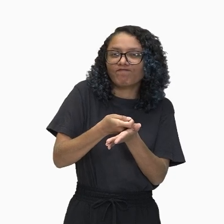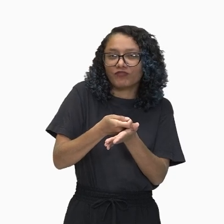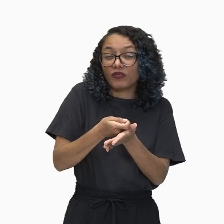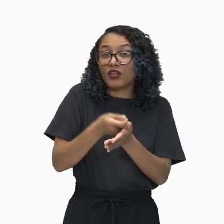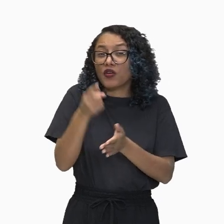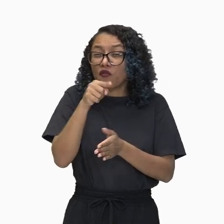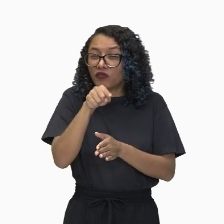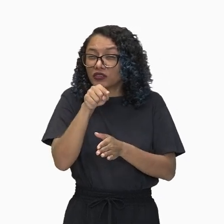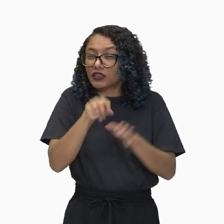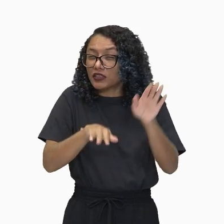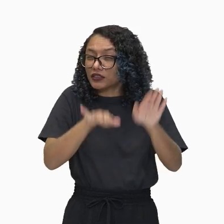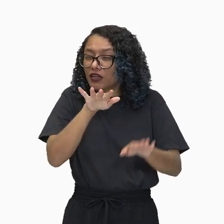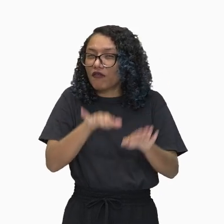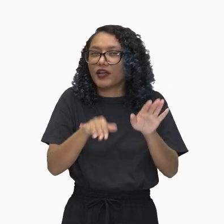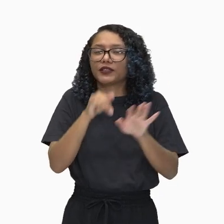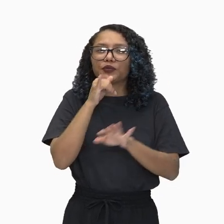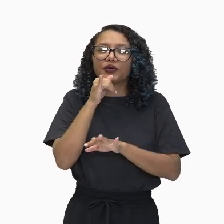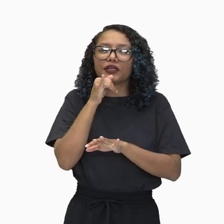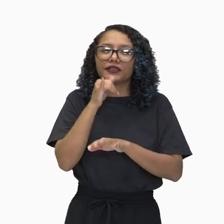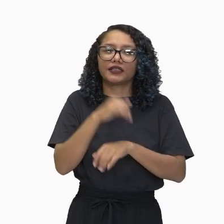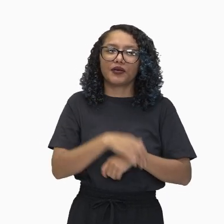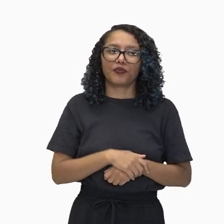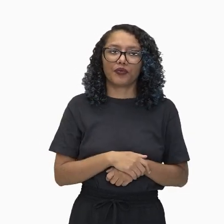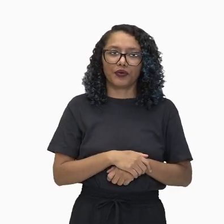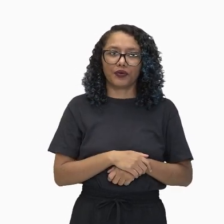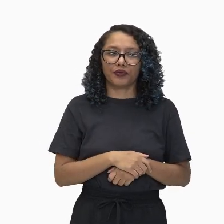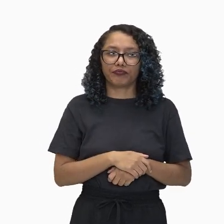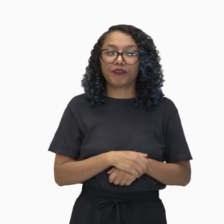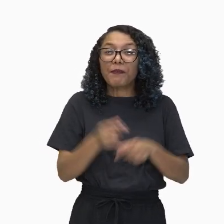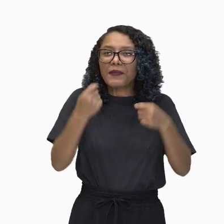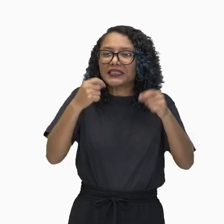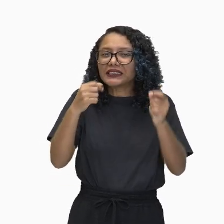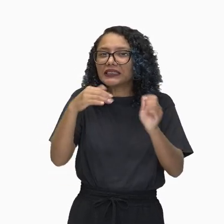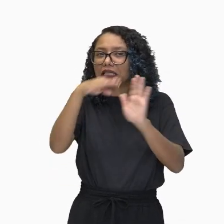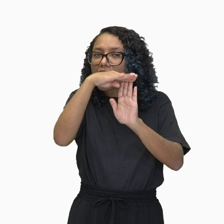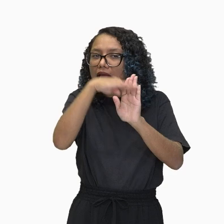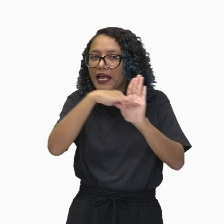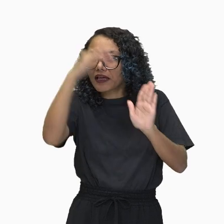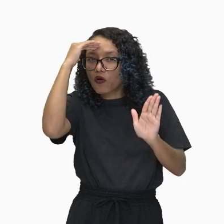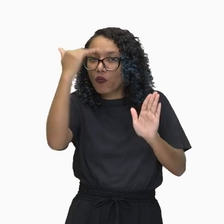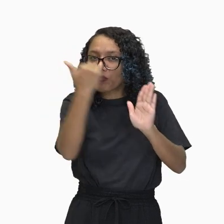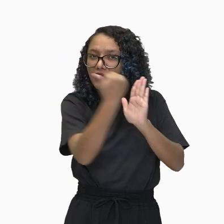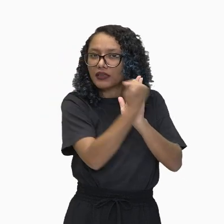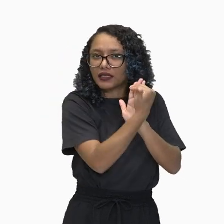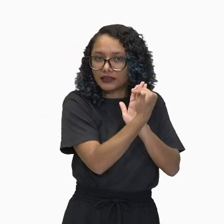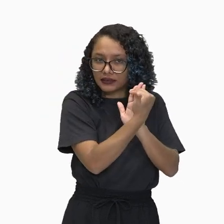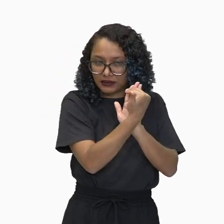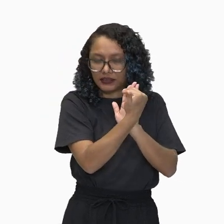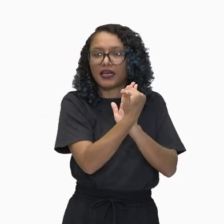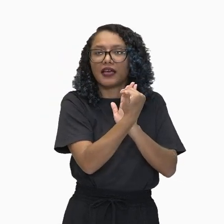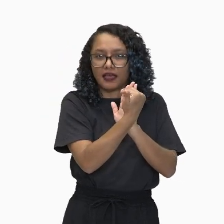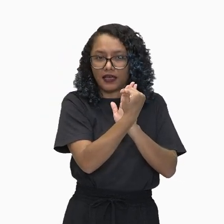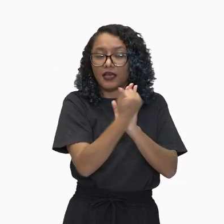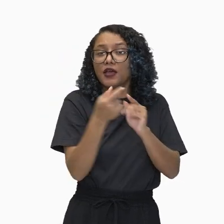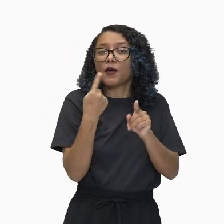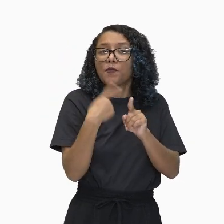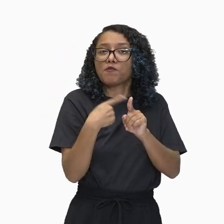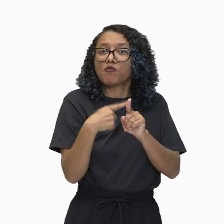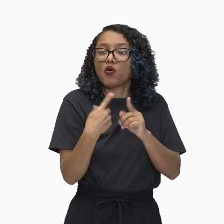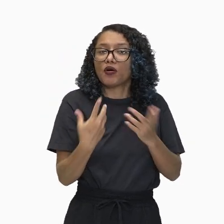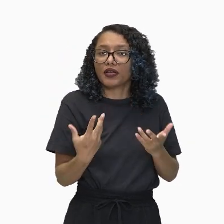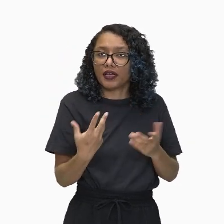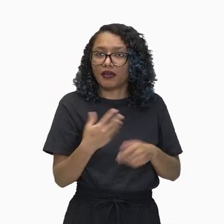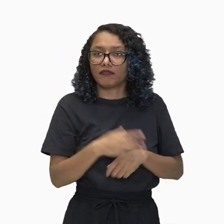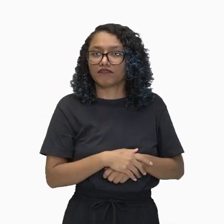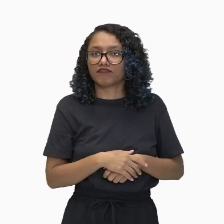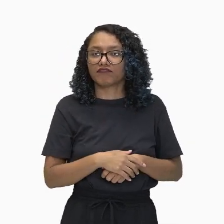se visto tendo que entrar em certos padrões em virtude de uma imposição de algo que estava